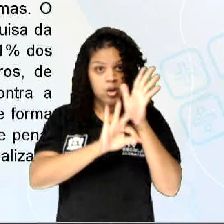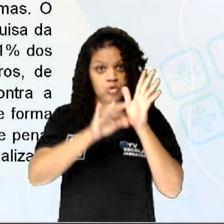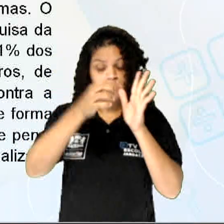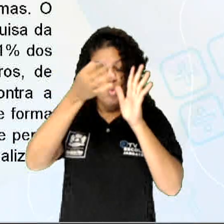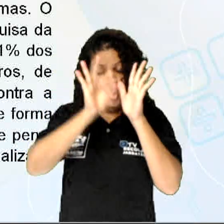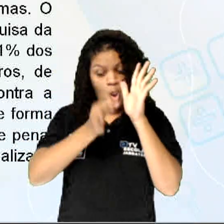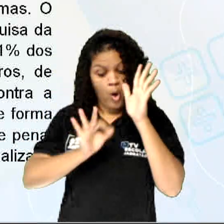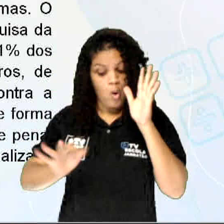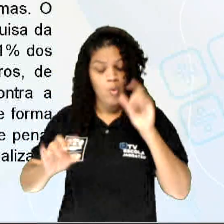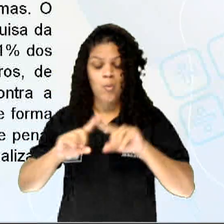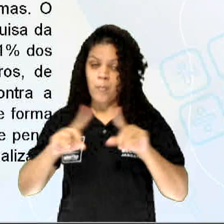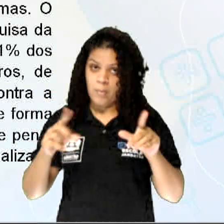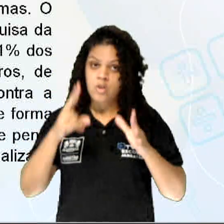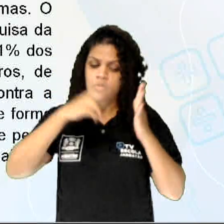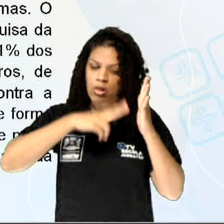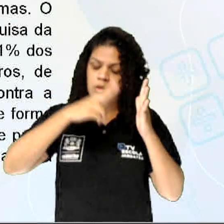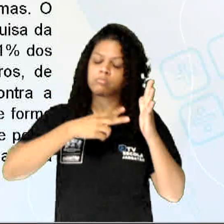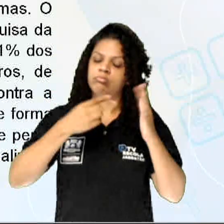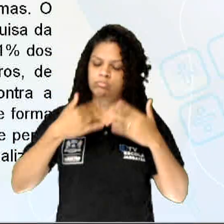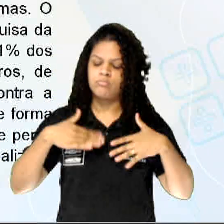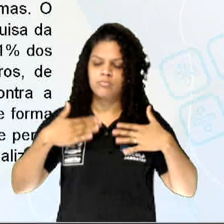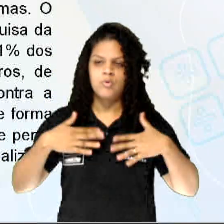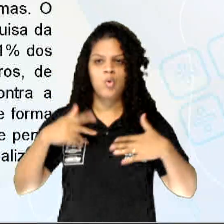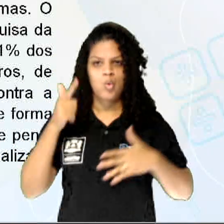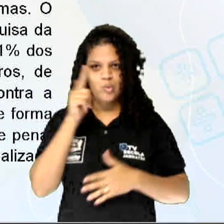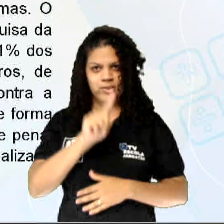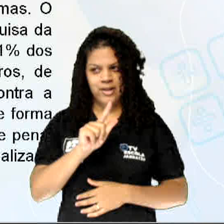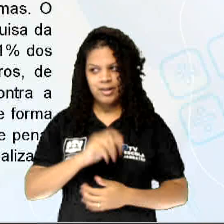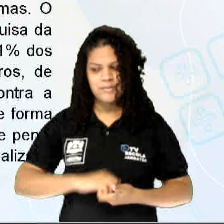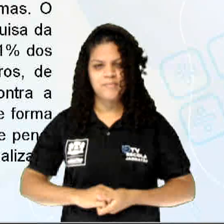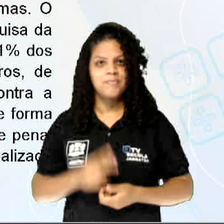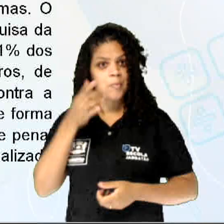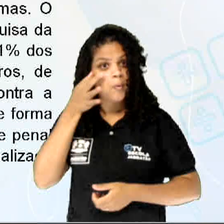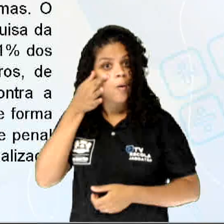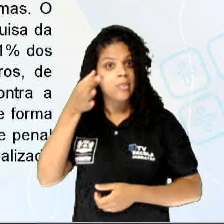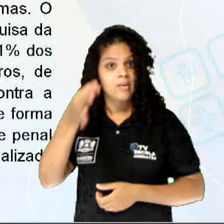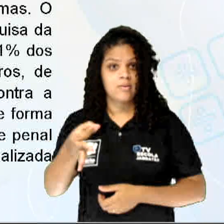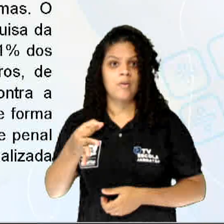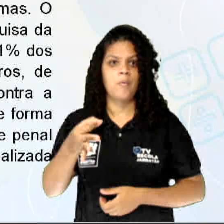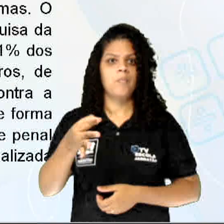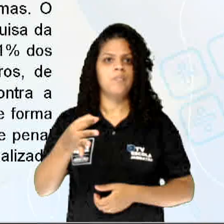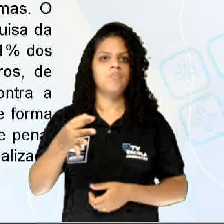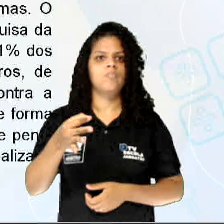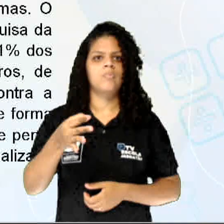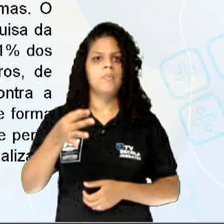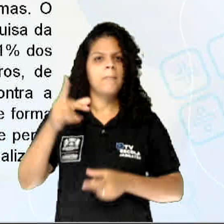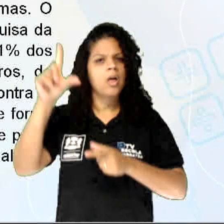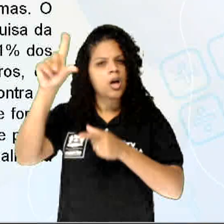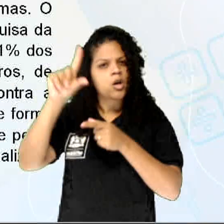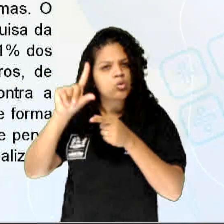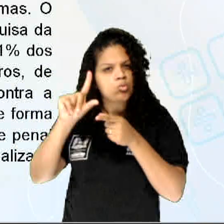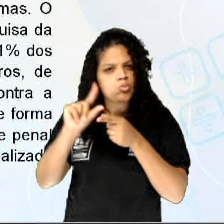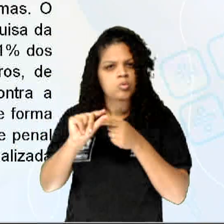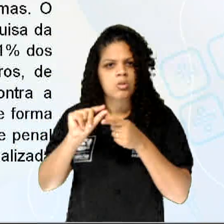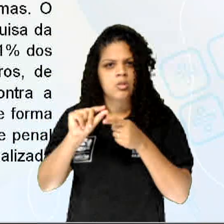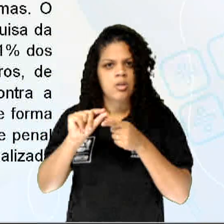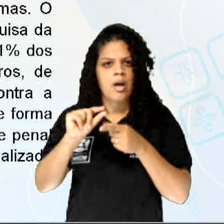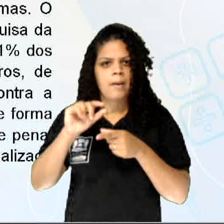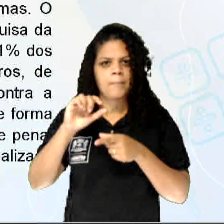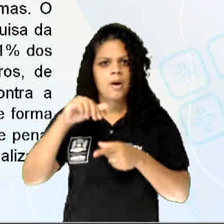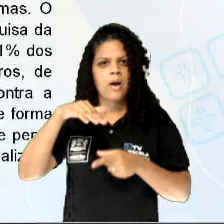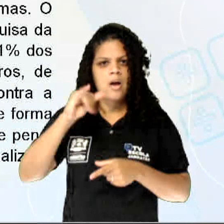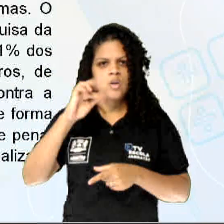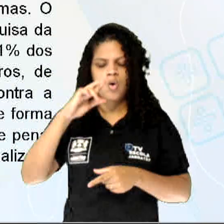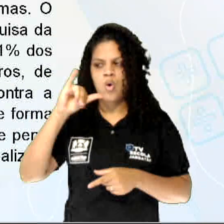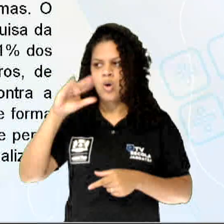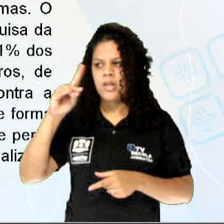gente chega lá. Prestem bem atenção. Adianta reduzir a maioridade penal? Por Miguel Martins. A